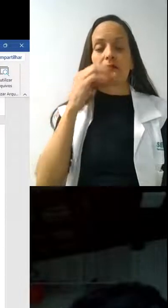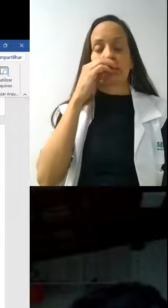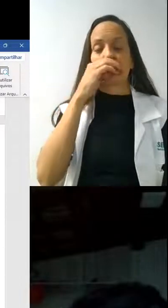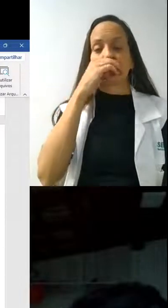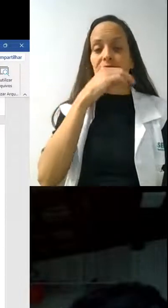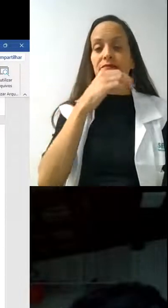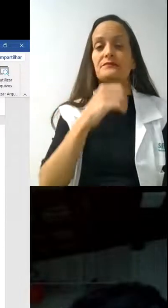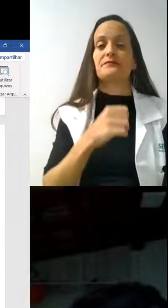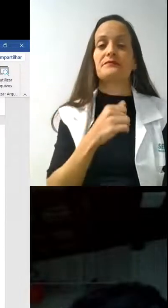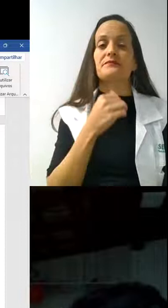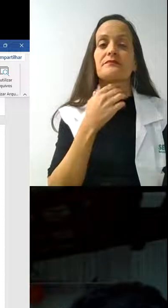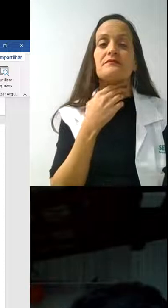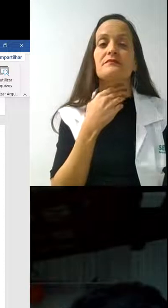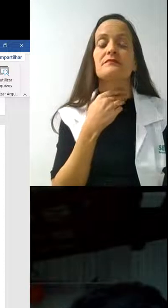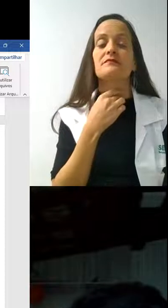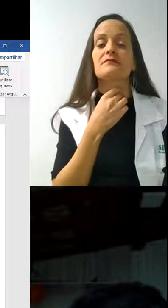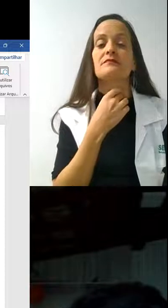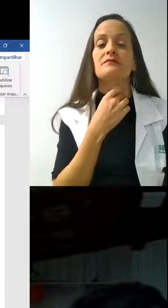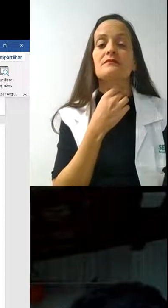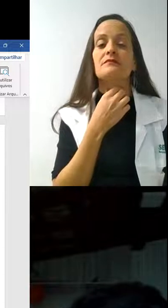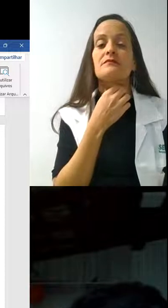420 centímetros.